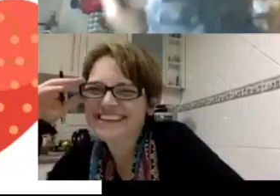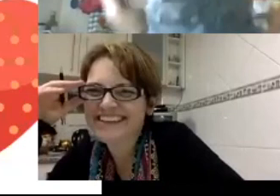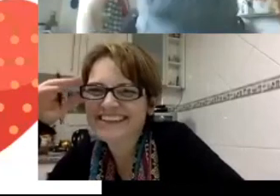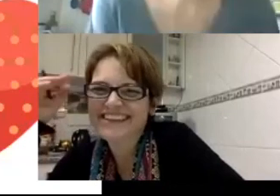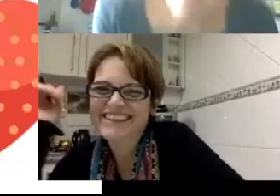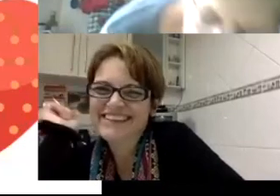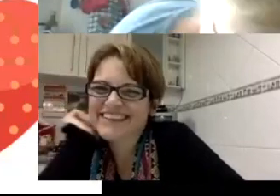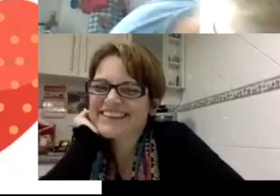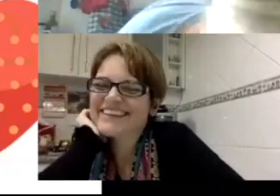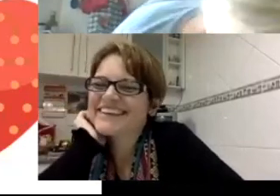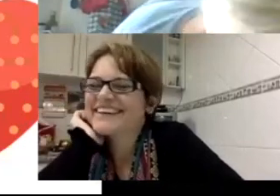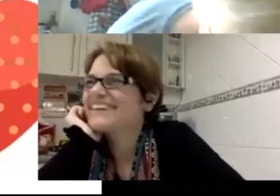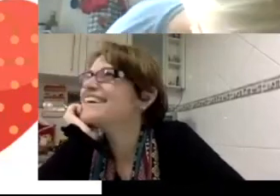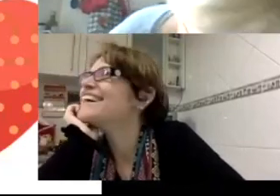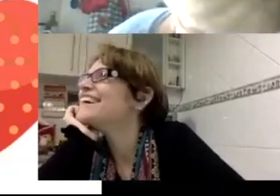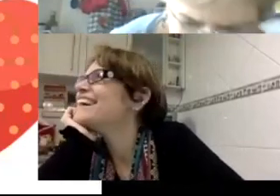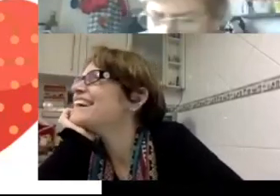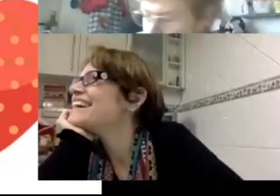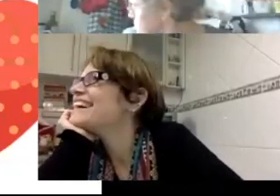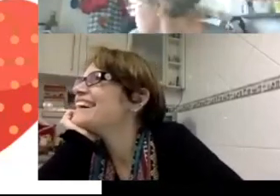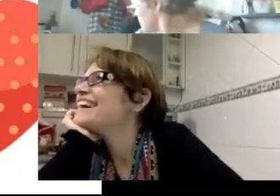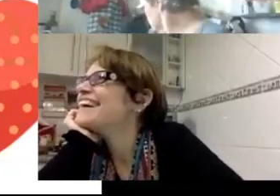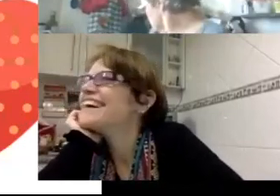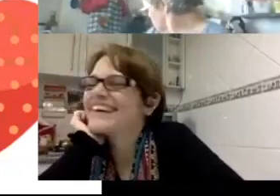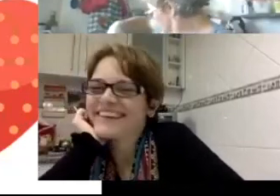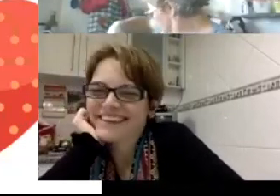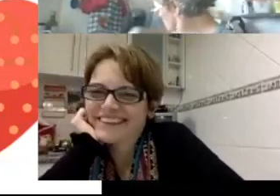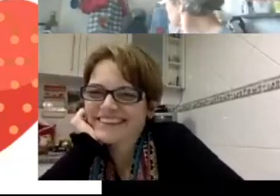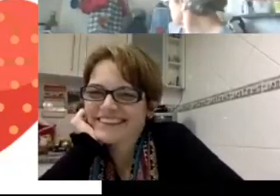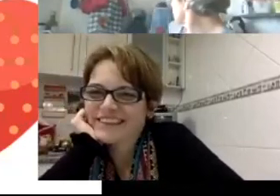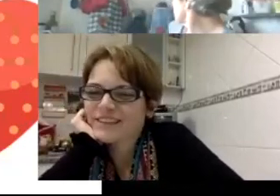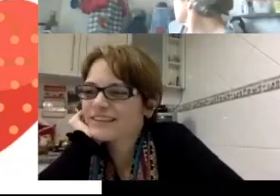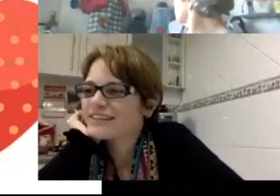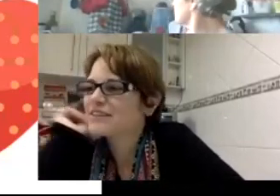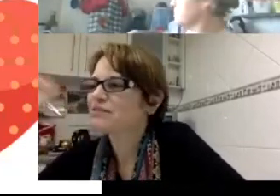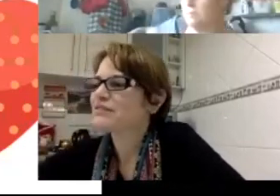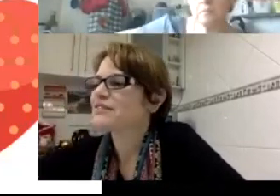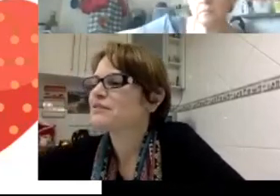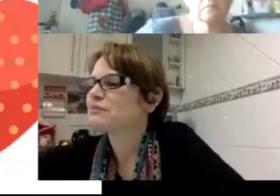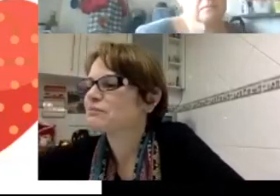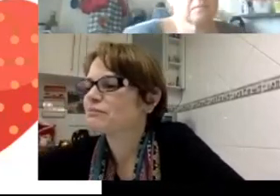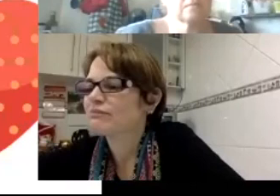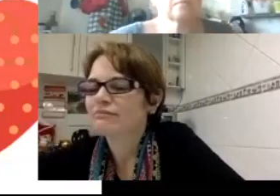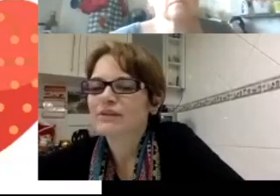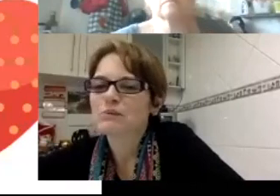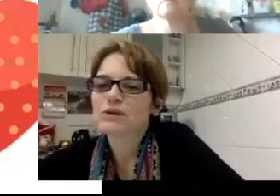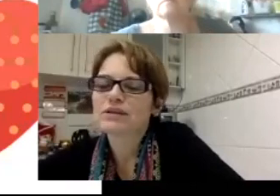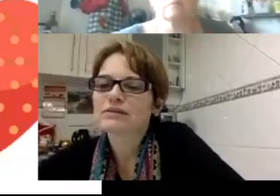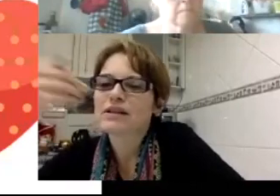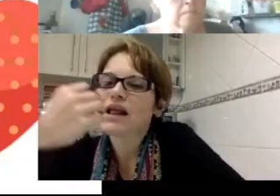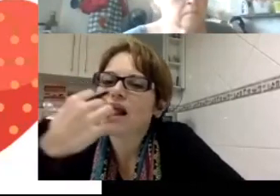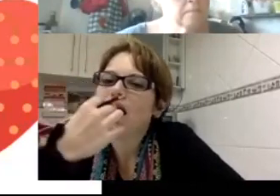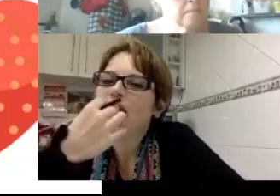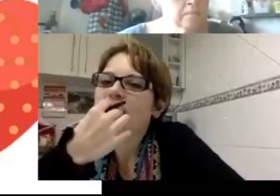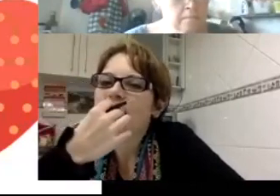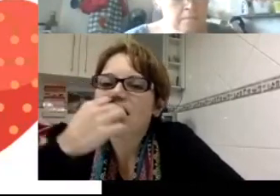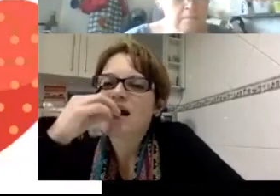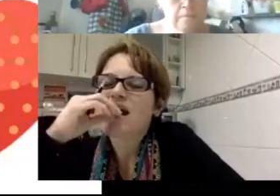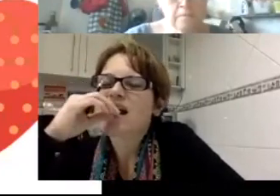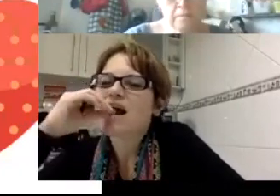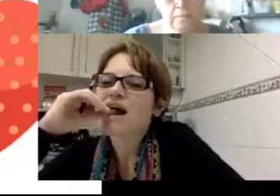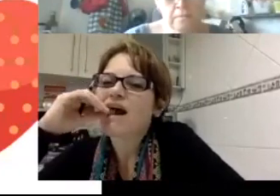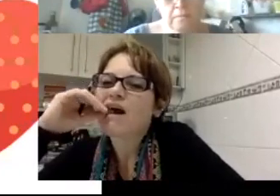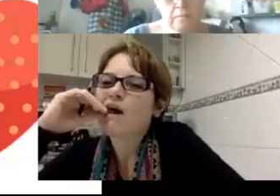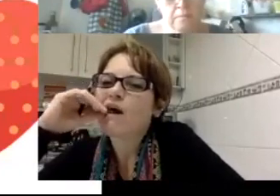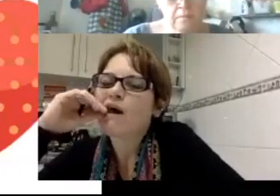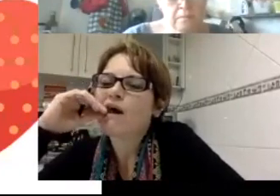tá? Porque quando você mescla a estratégia low carb com outras estratégias, você acaba tendo uma desvantagem muito